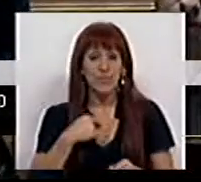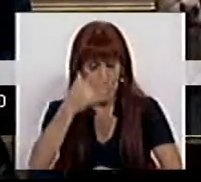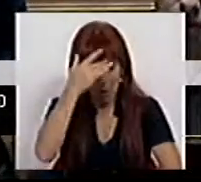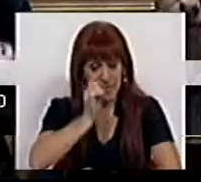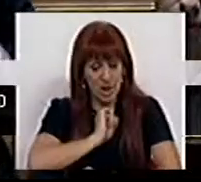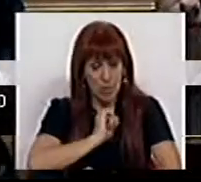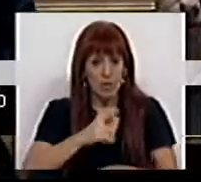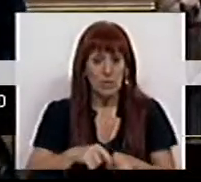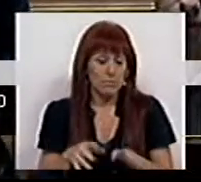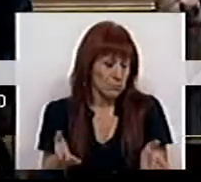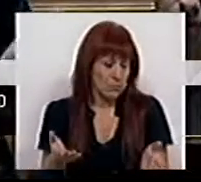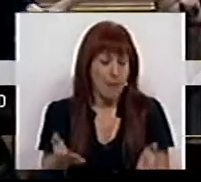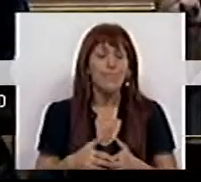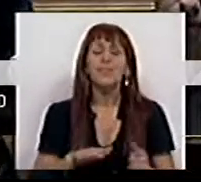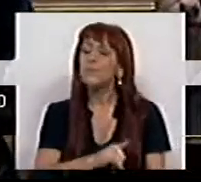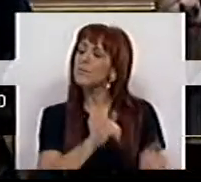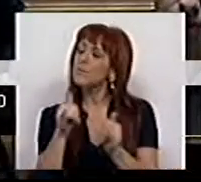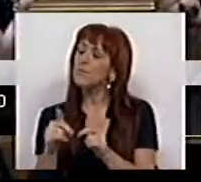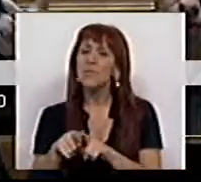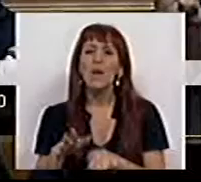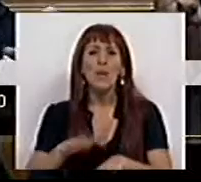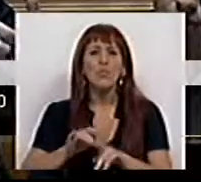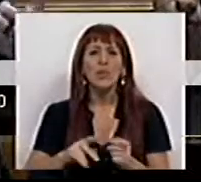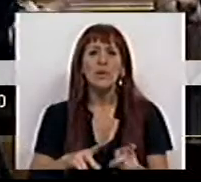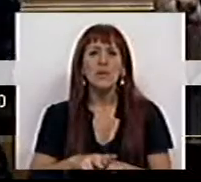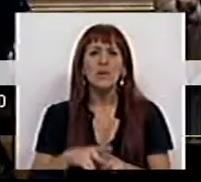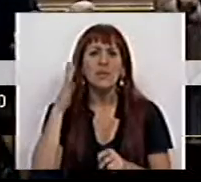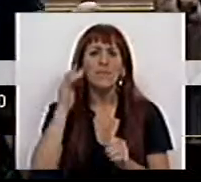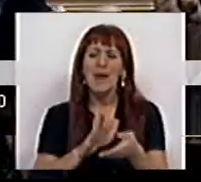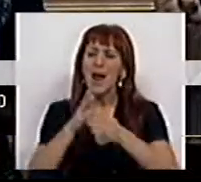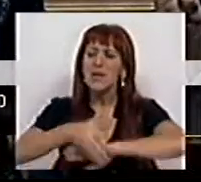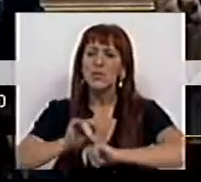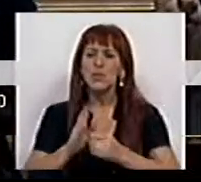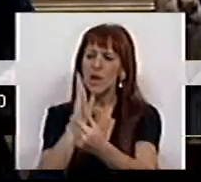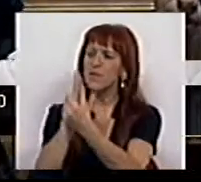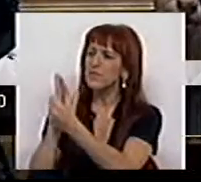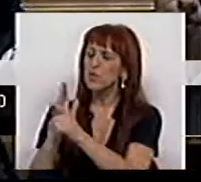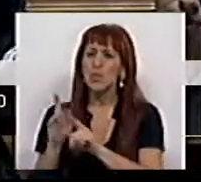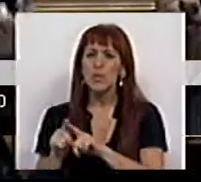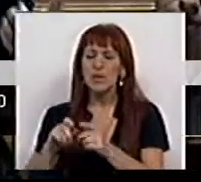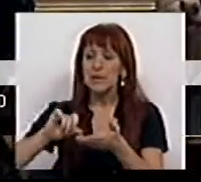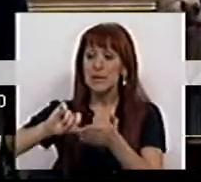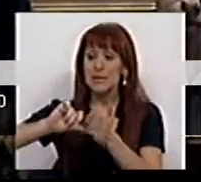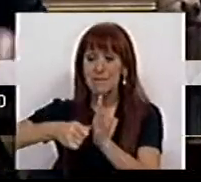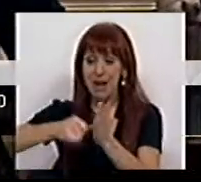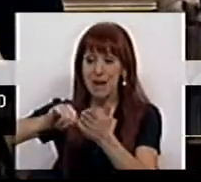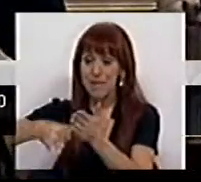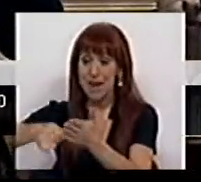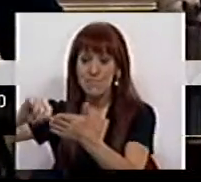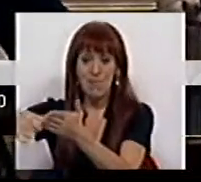nosso entendimento, assim é. Por outro lado, relativamente à previsão do acesso ao ficheiro das impressões